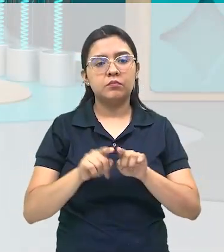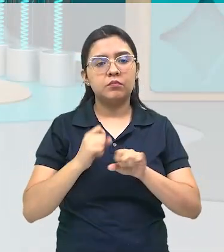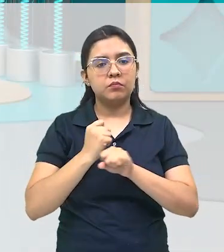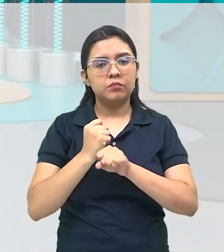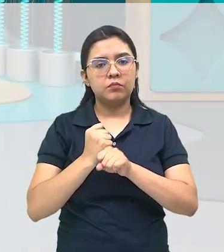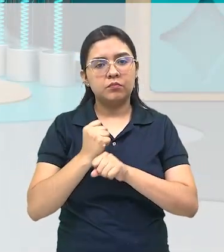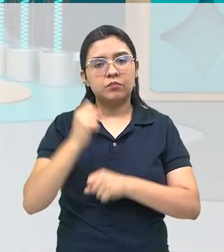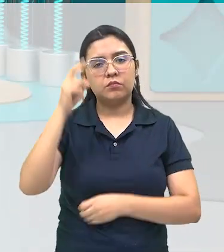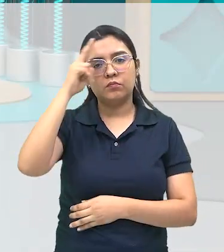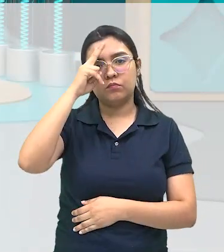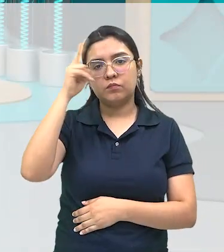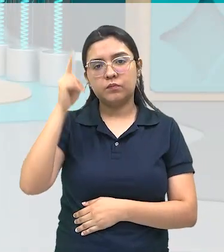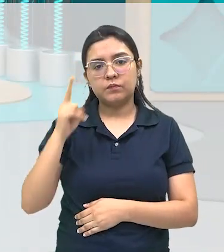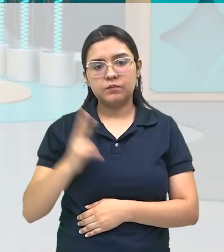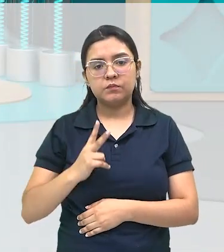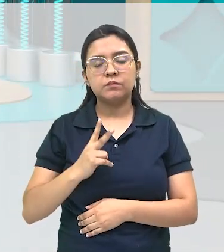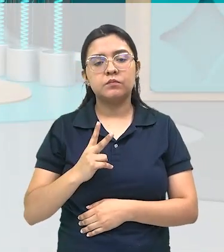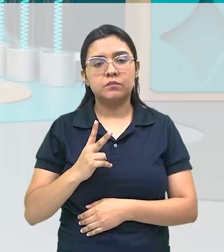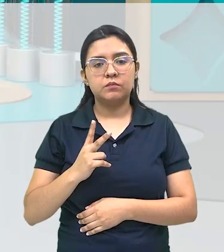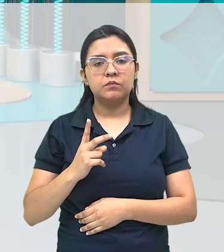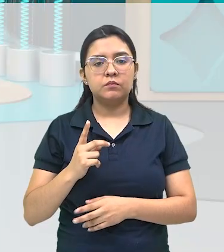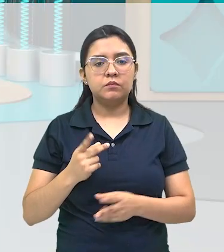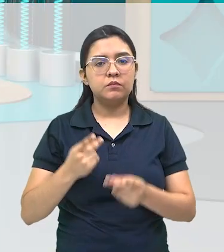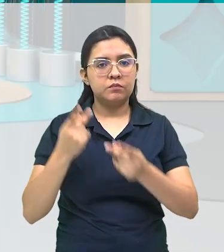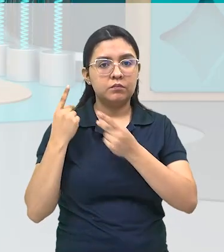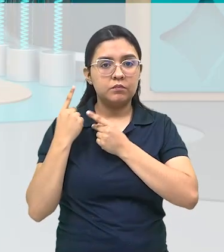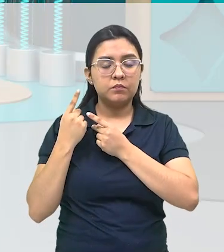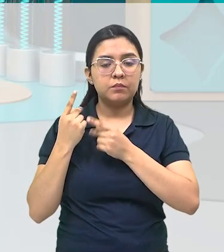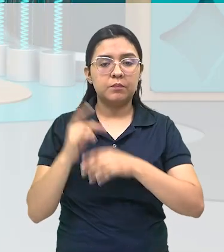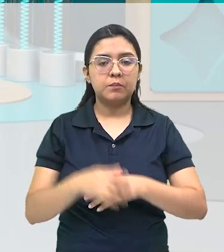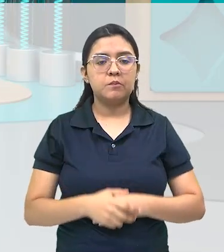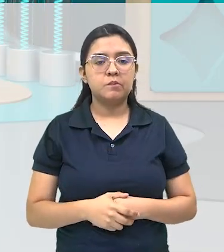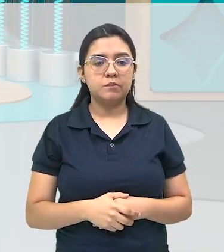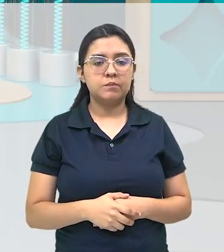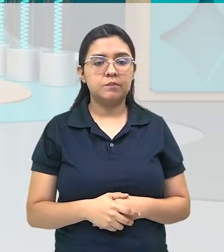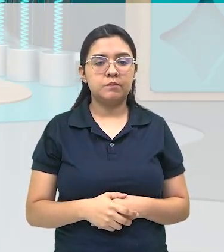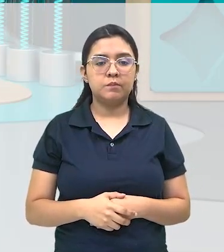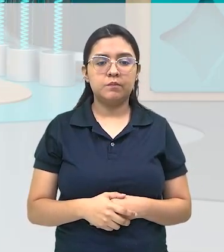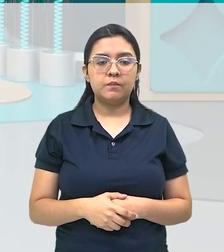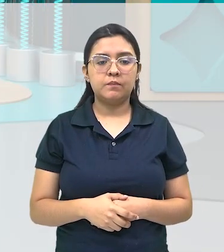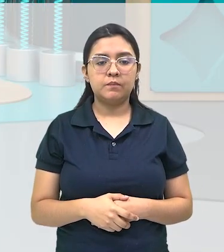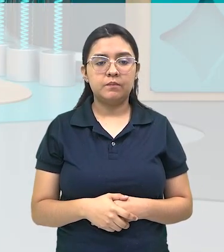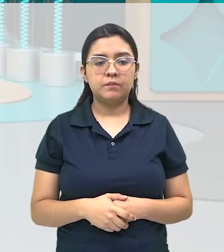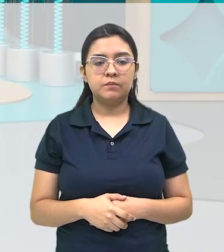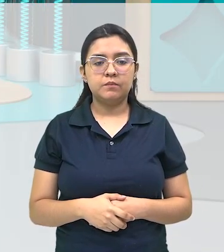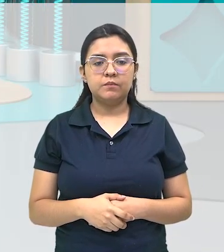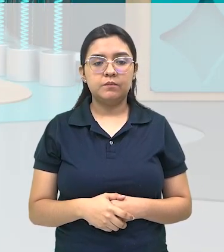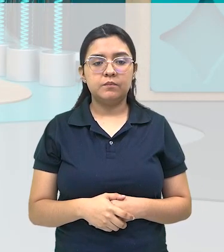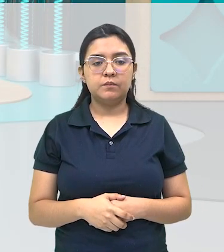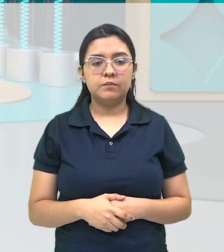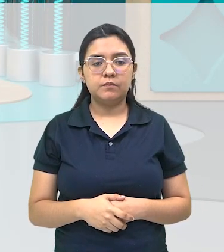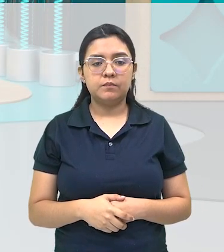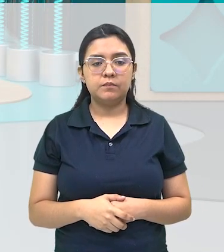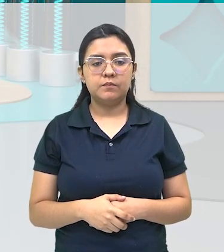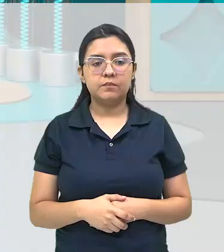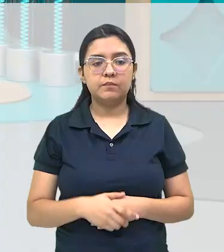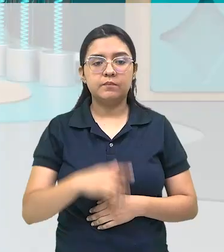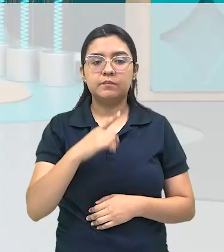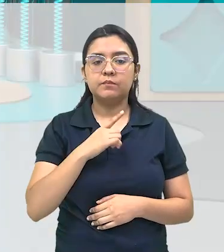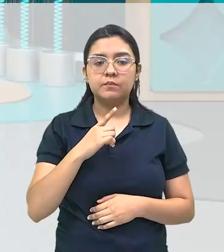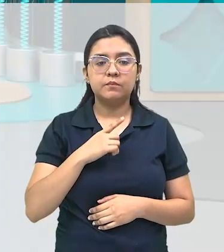anos de história, milênios de história, acumulando uma cultura diversa e